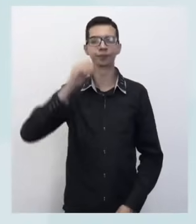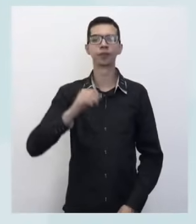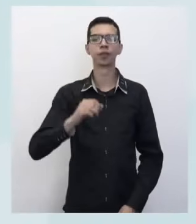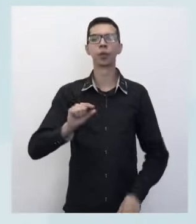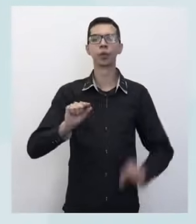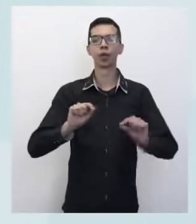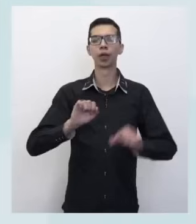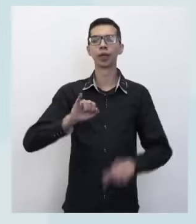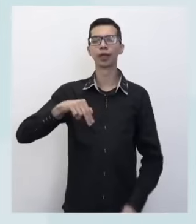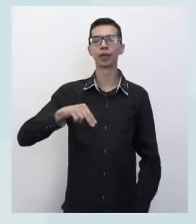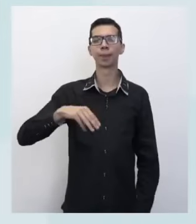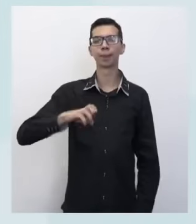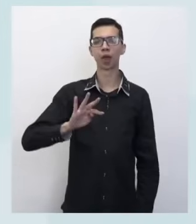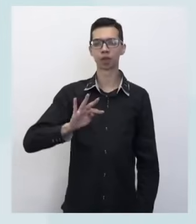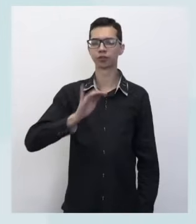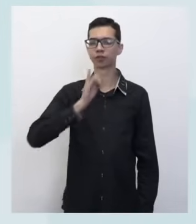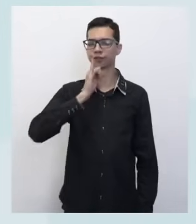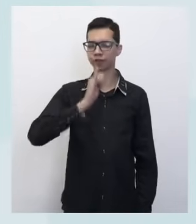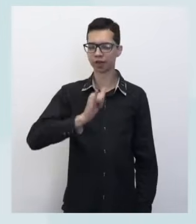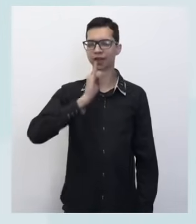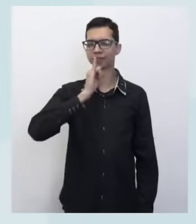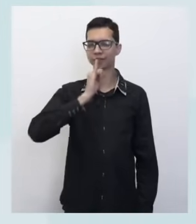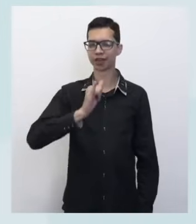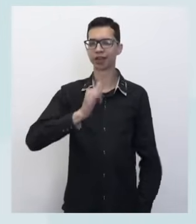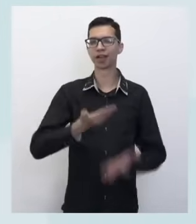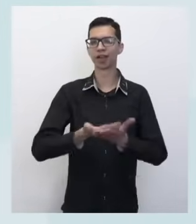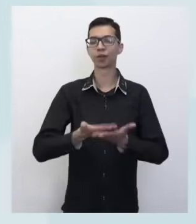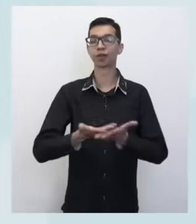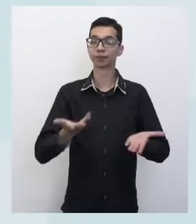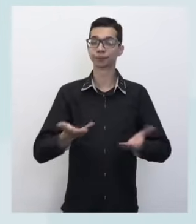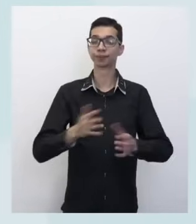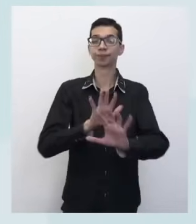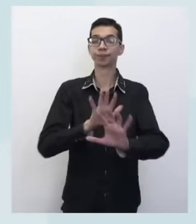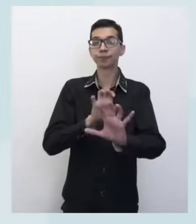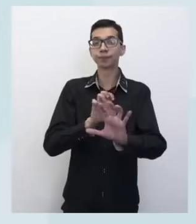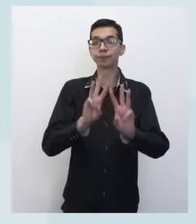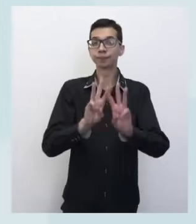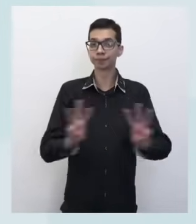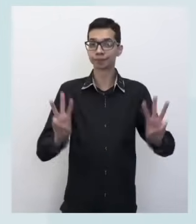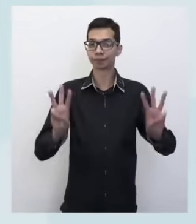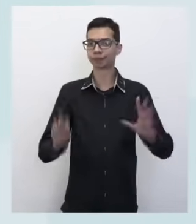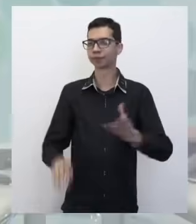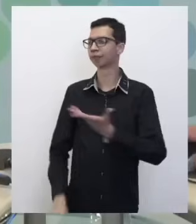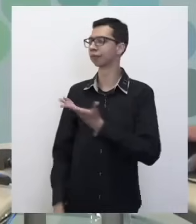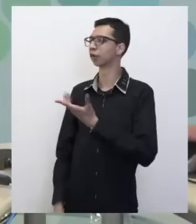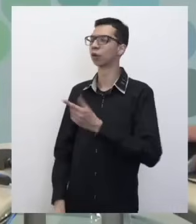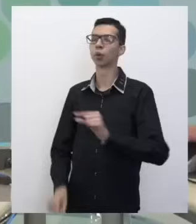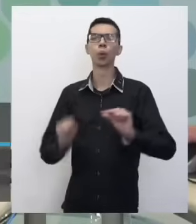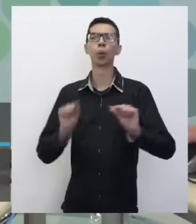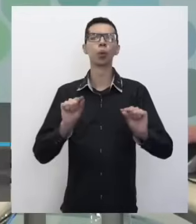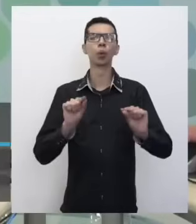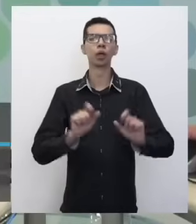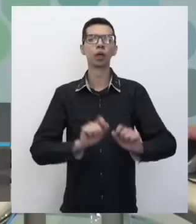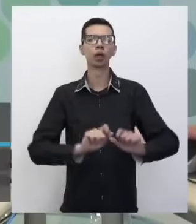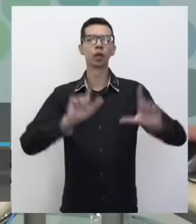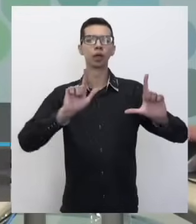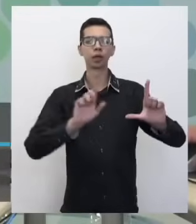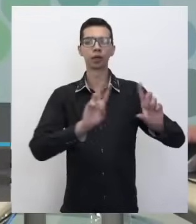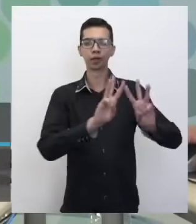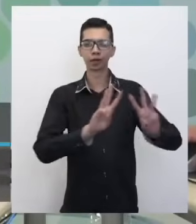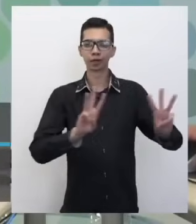muito hoje na aula. Então tá aí o endereço para vocês, o que nós vamos encontrar, né, nessa página, como